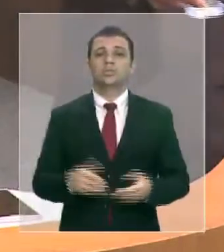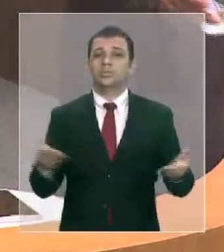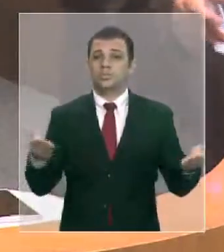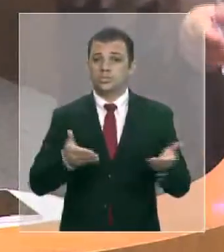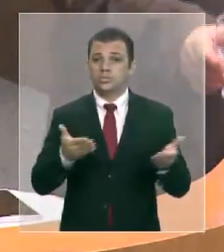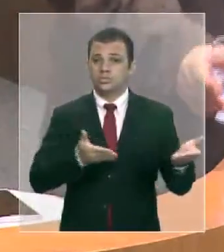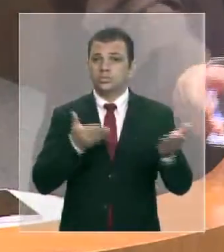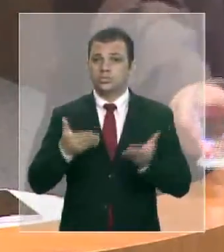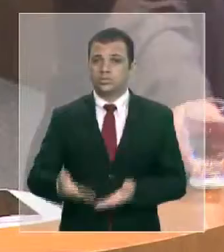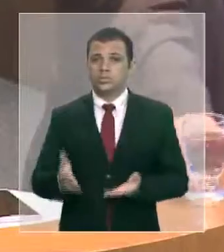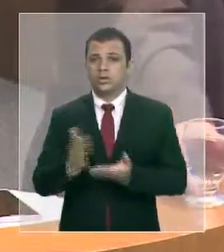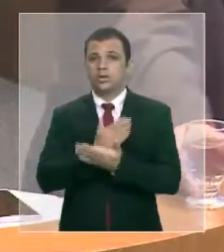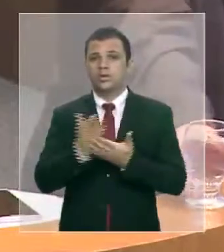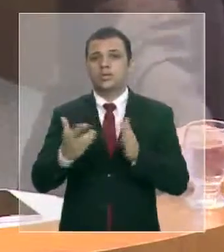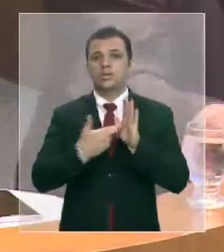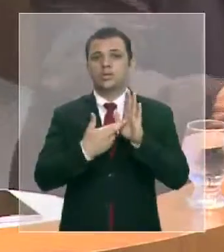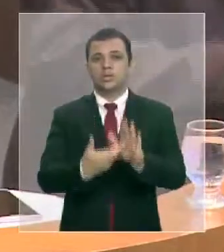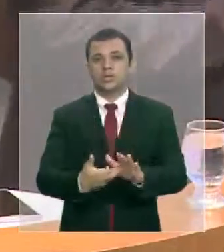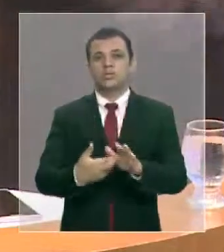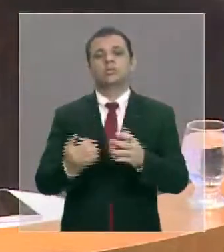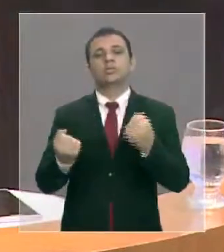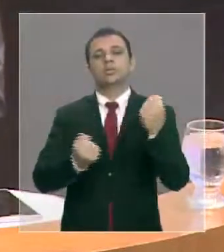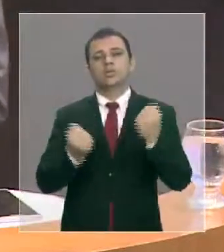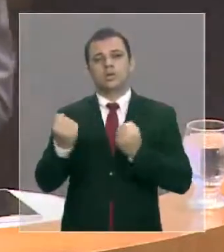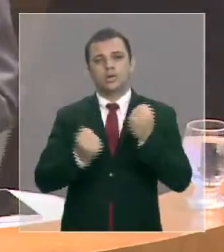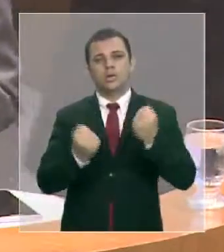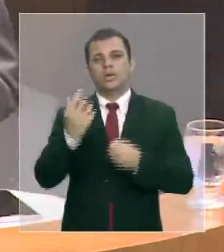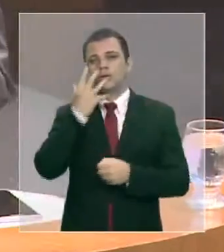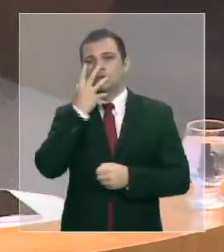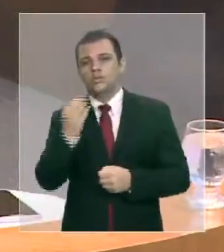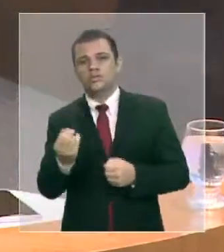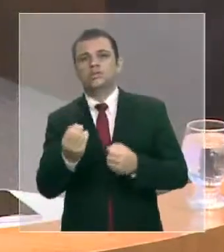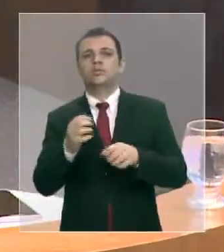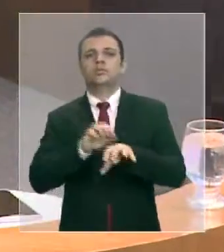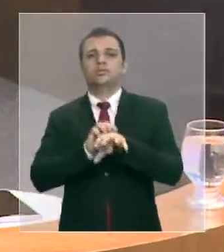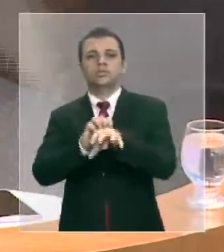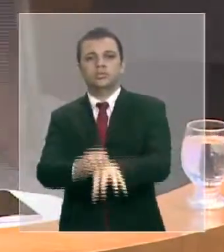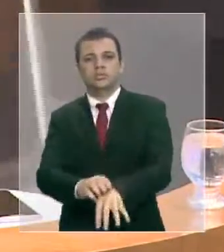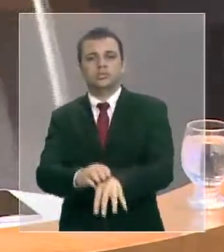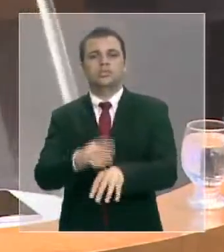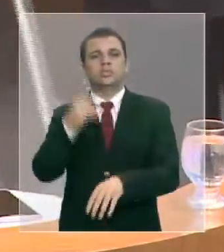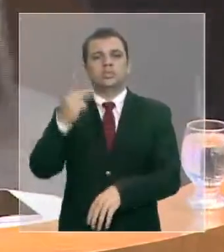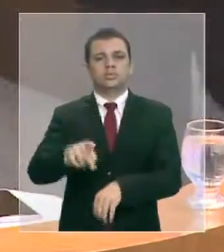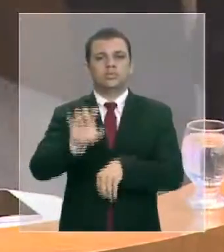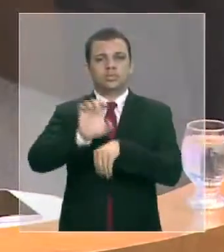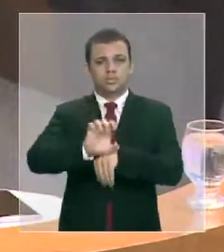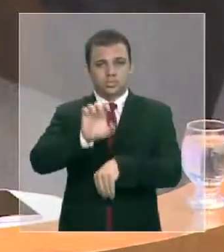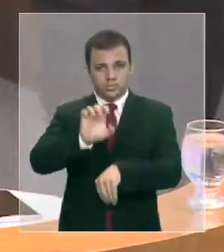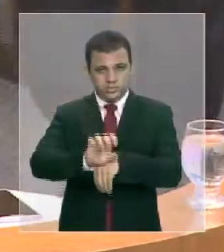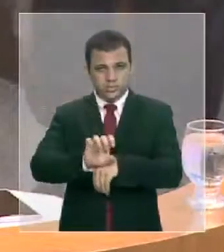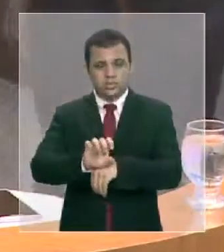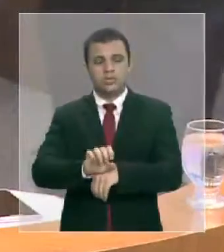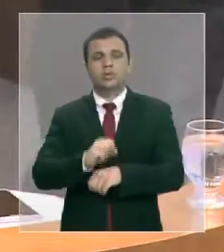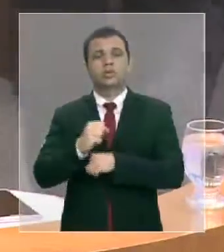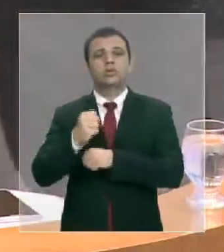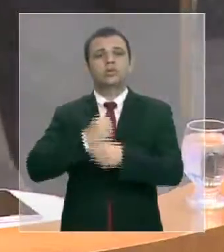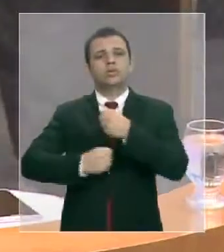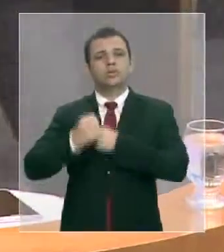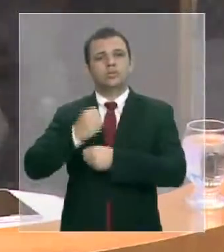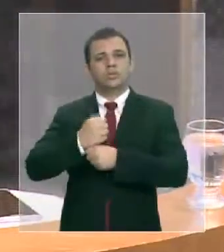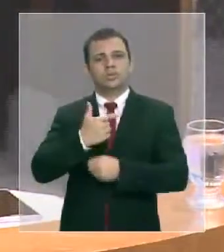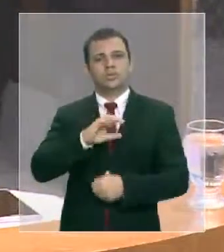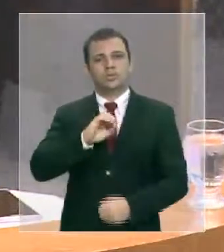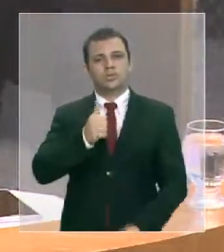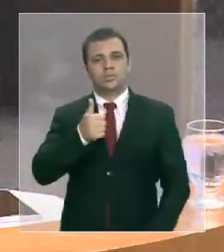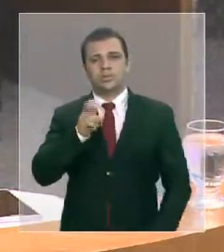recebendo representantes do transporte alternativo do Estado para dar continuidade a uma ação nossa do ano 2015, que foi pela criação,